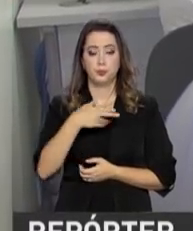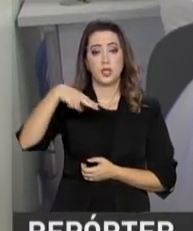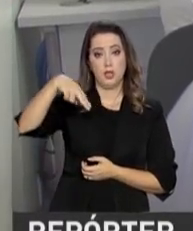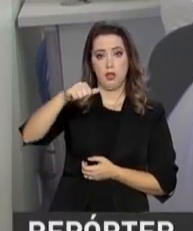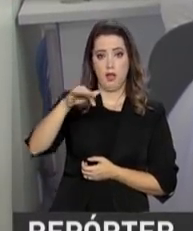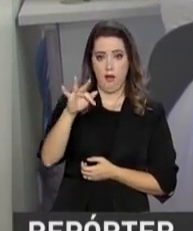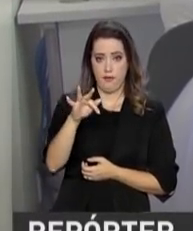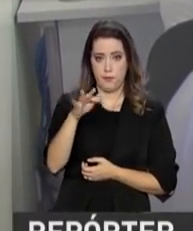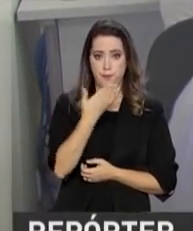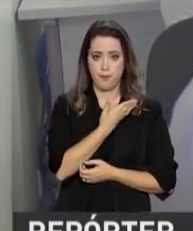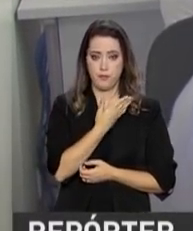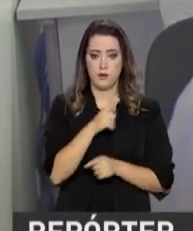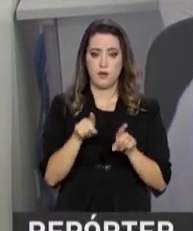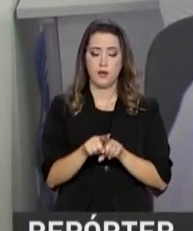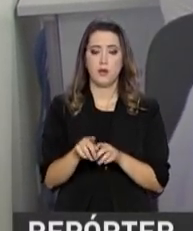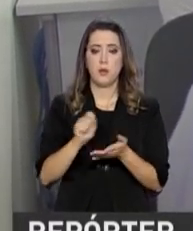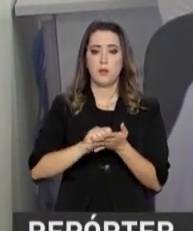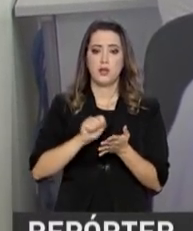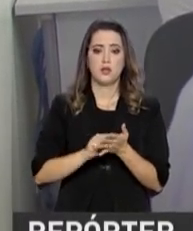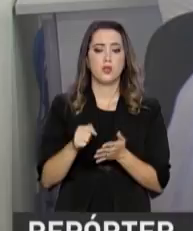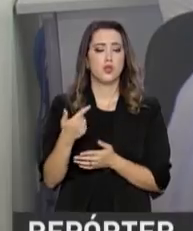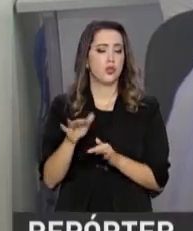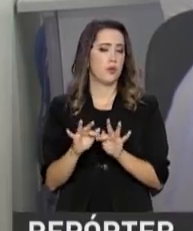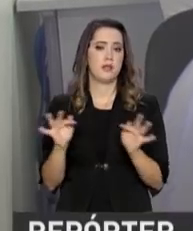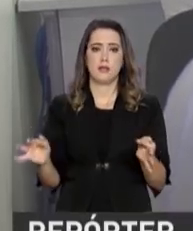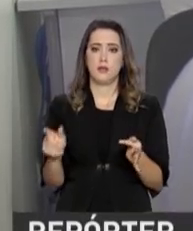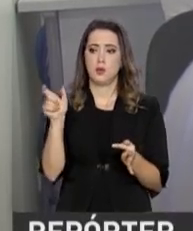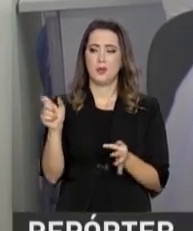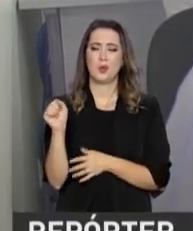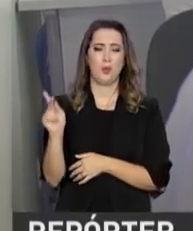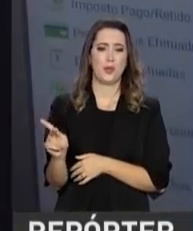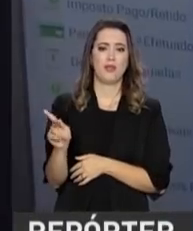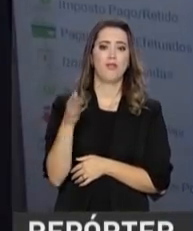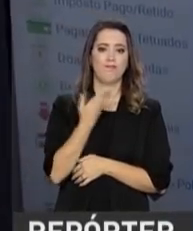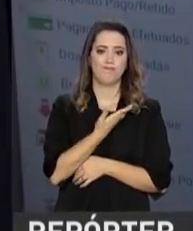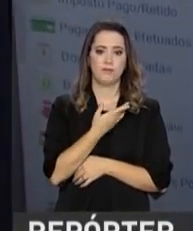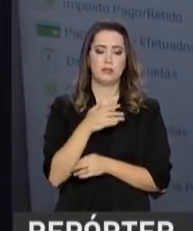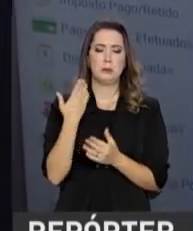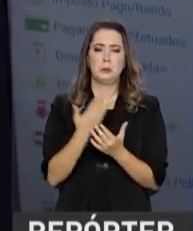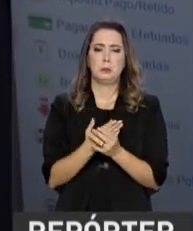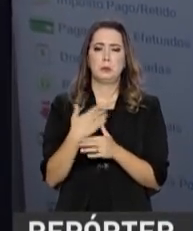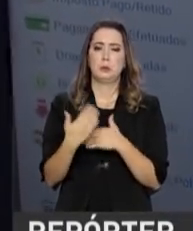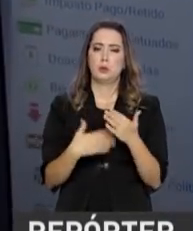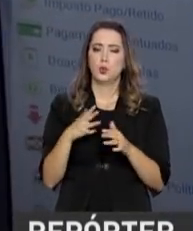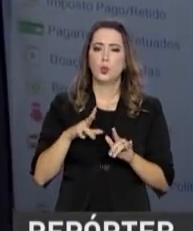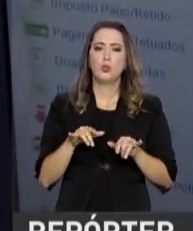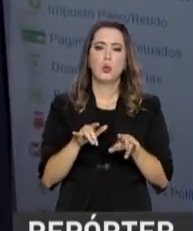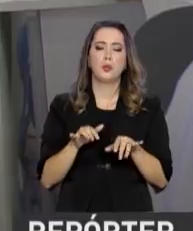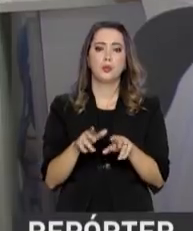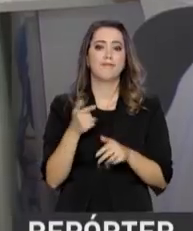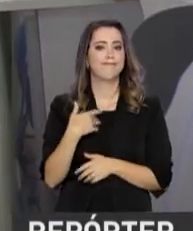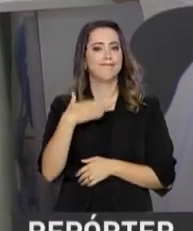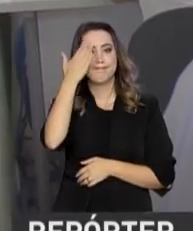Preencher a declaração de Imposto de Renda não é tão simples para o aposentado Edir Negre. O processo é todo digital